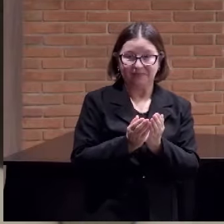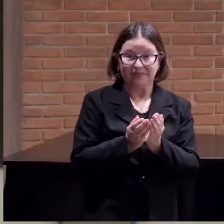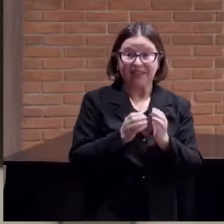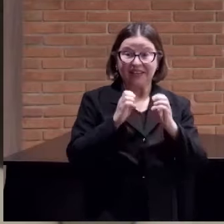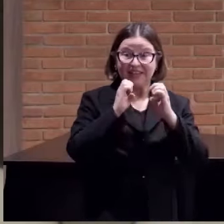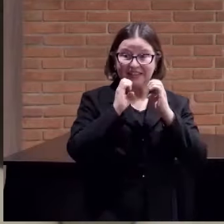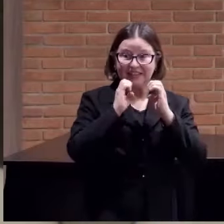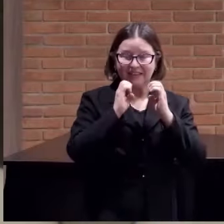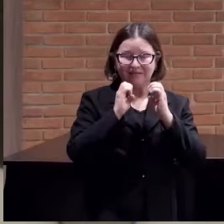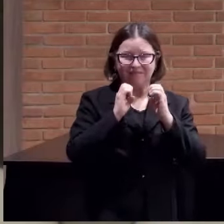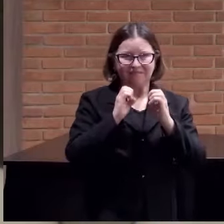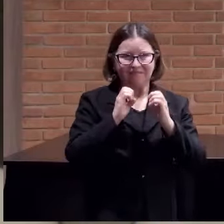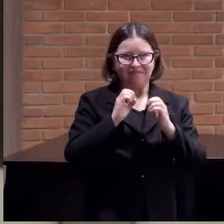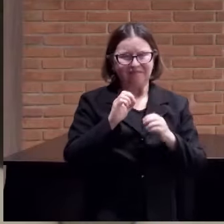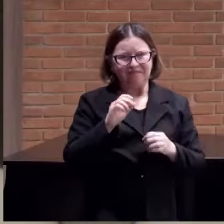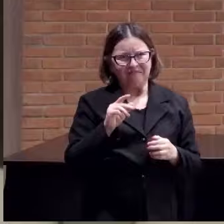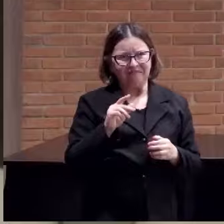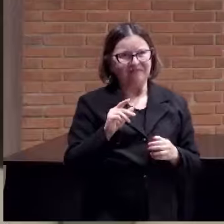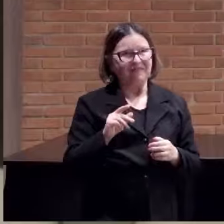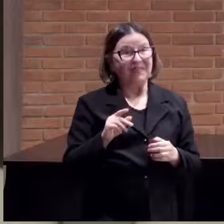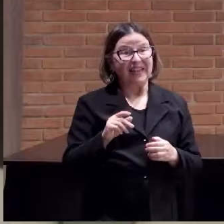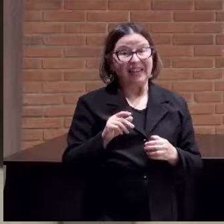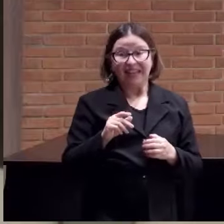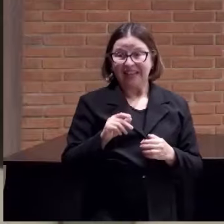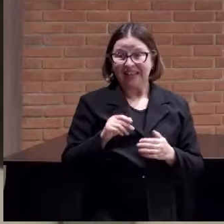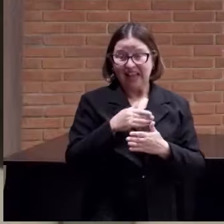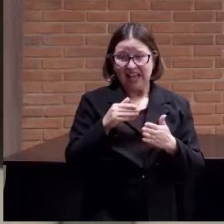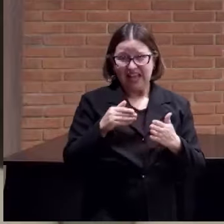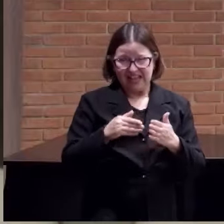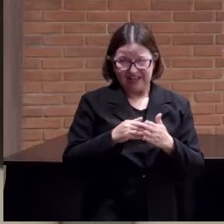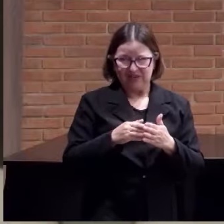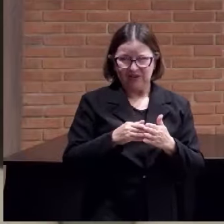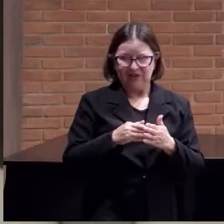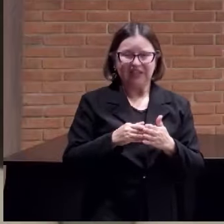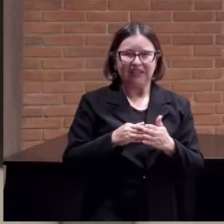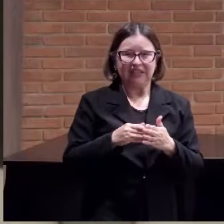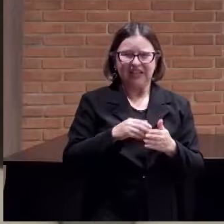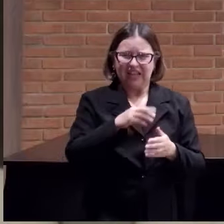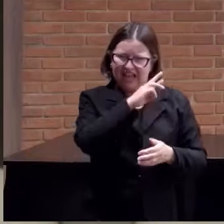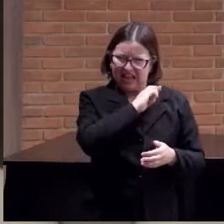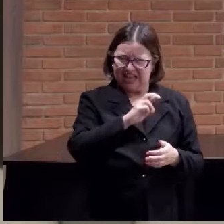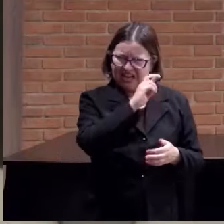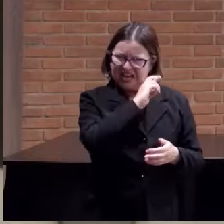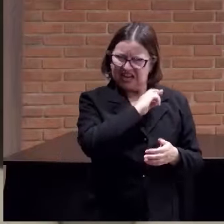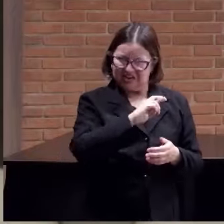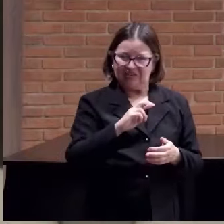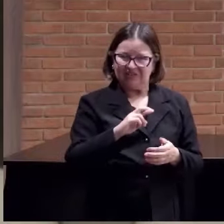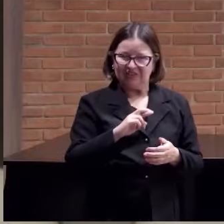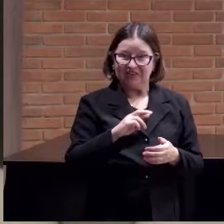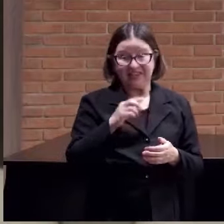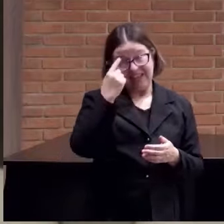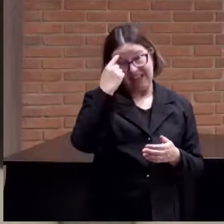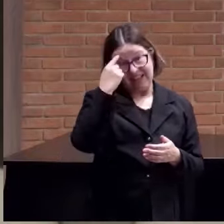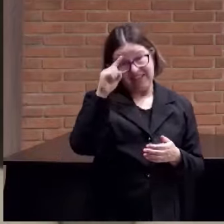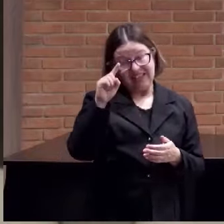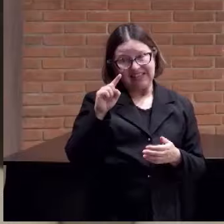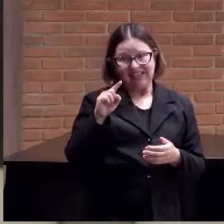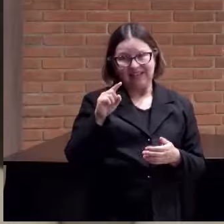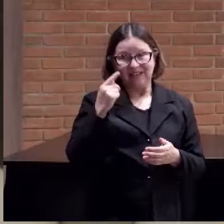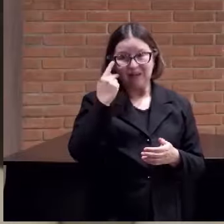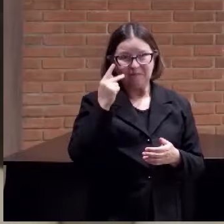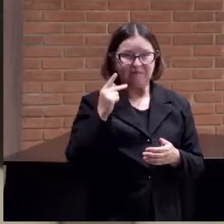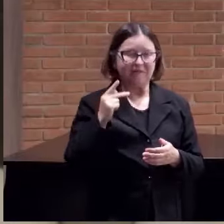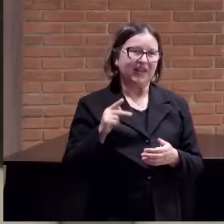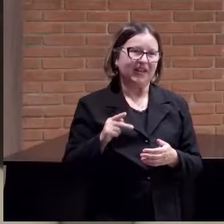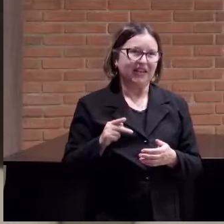evangélicos, pentecostais. Isso tudo é invenção de religiosidade para manter as